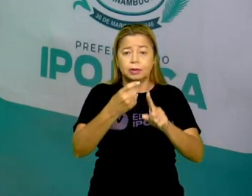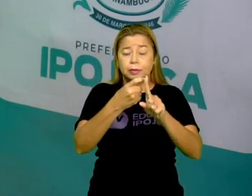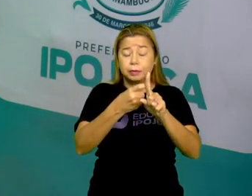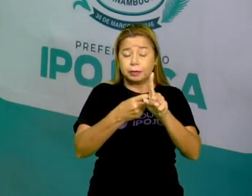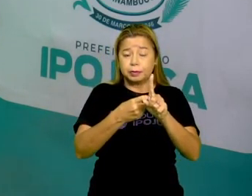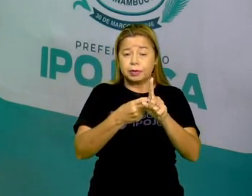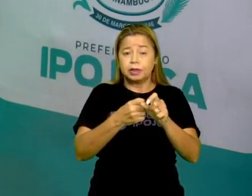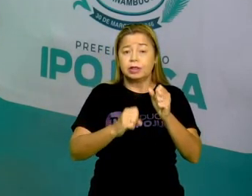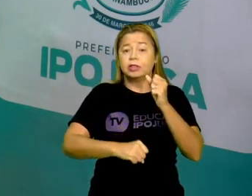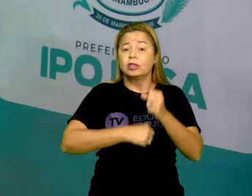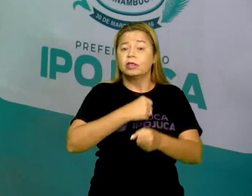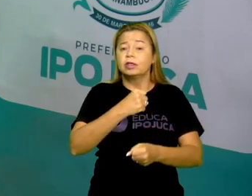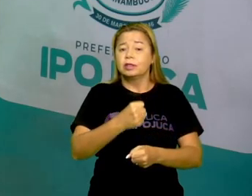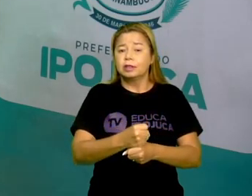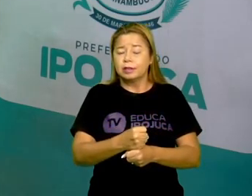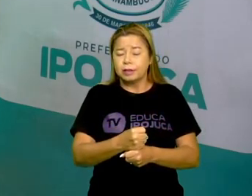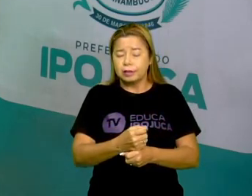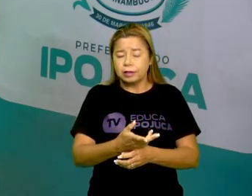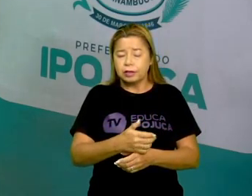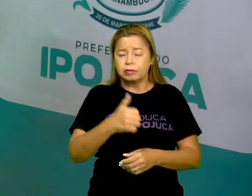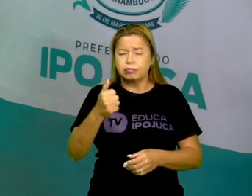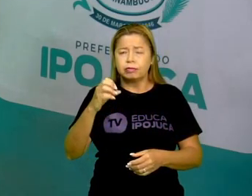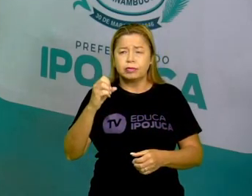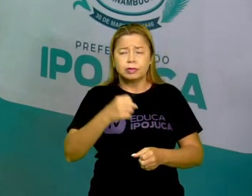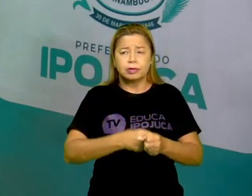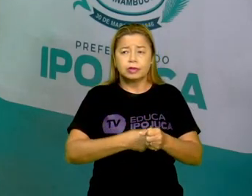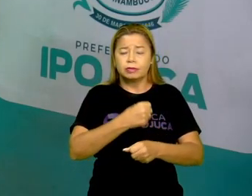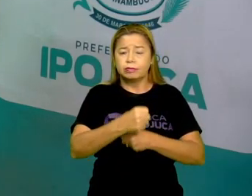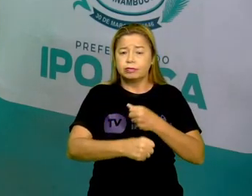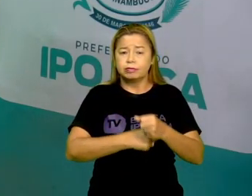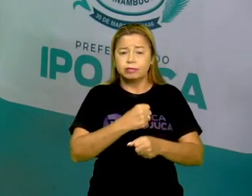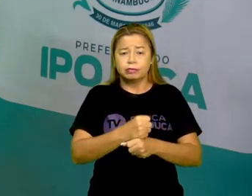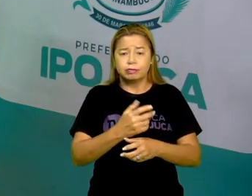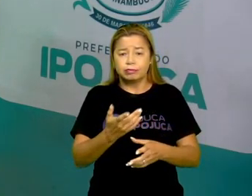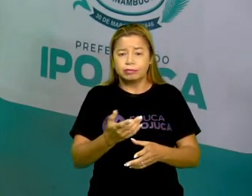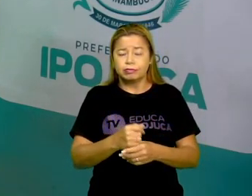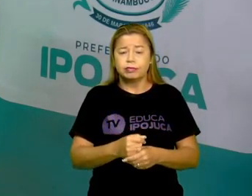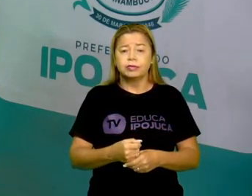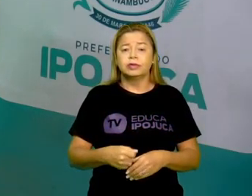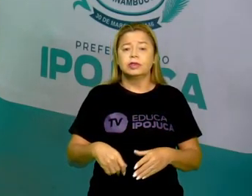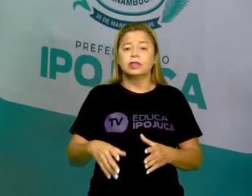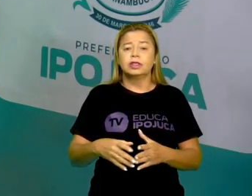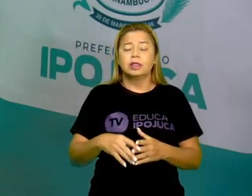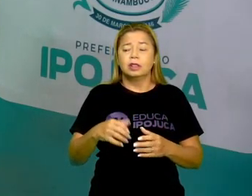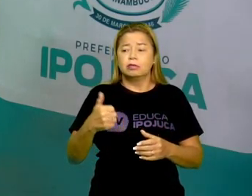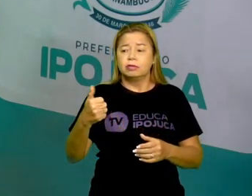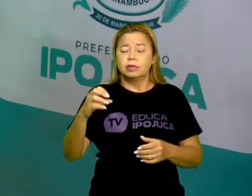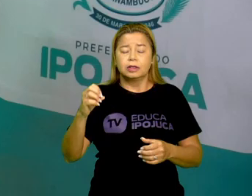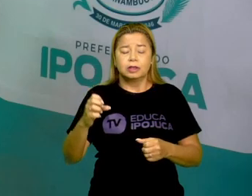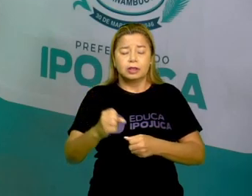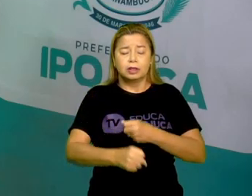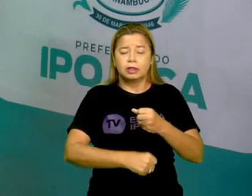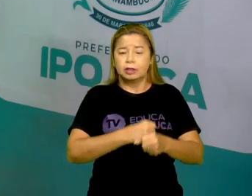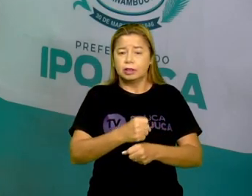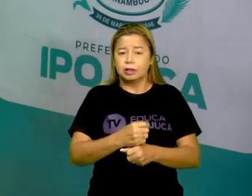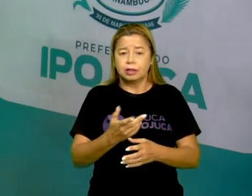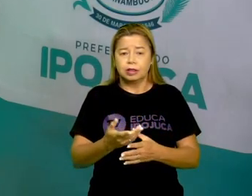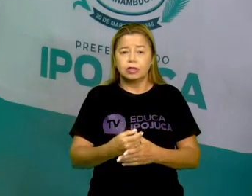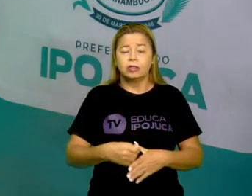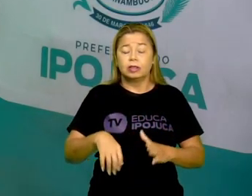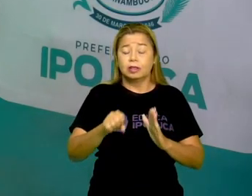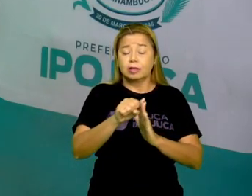ano, década, século, milênio, uma era, todas essas são unidades de tempo, tá